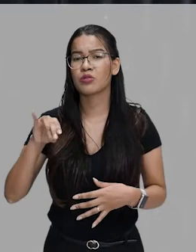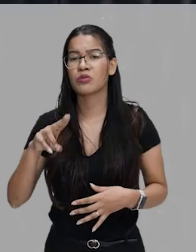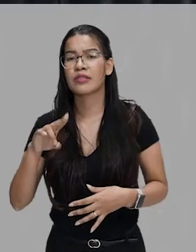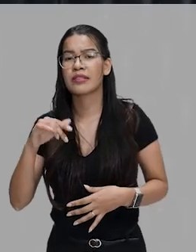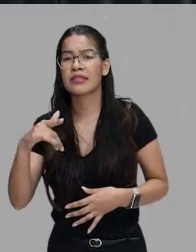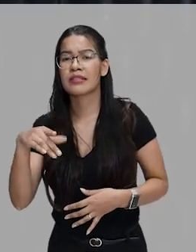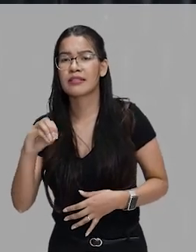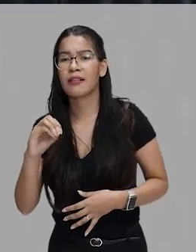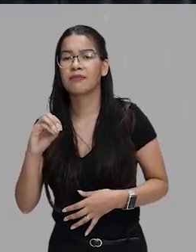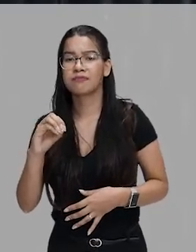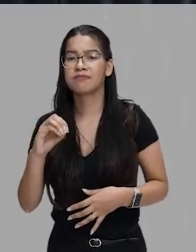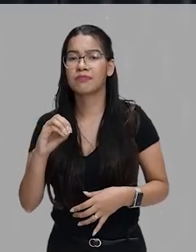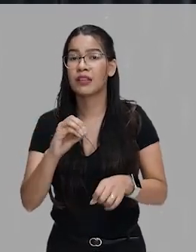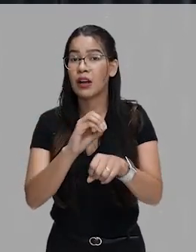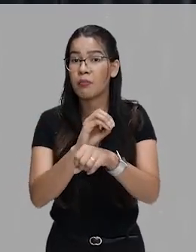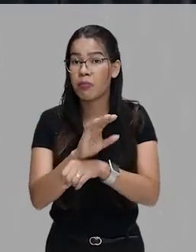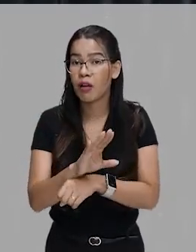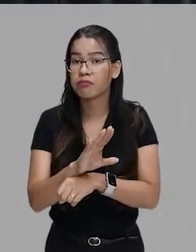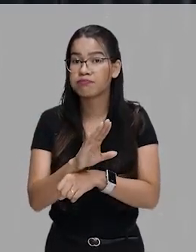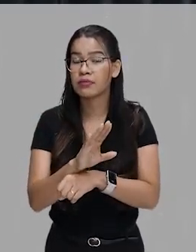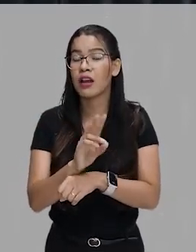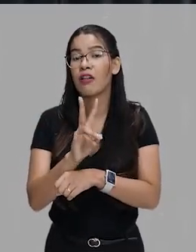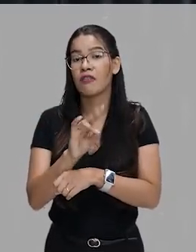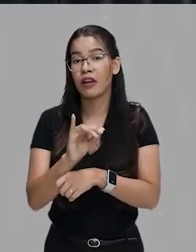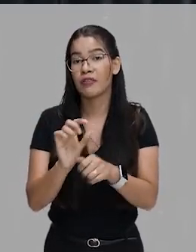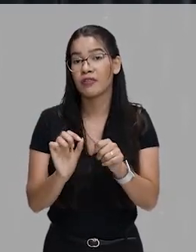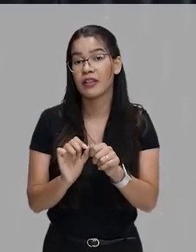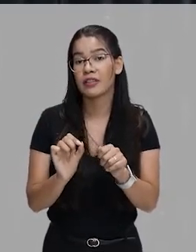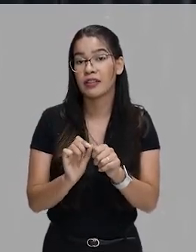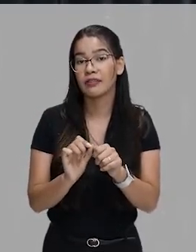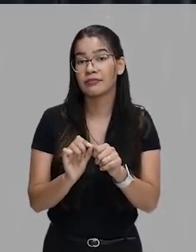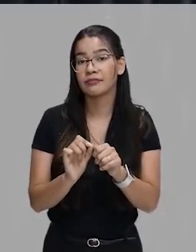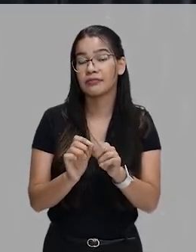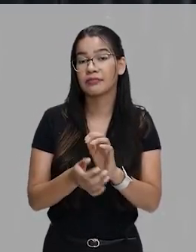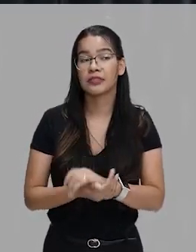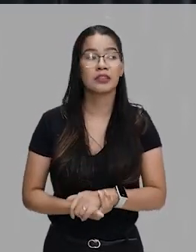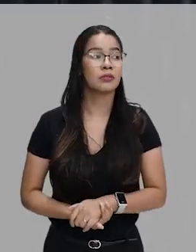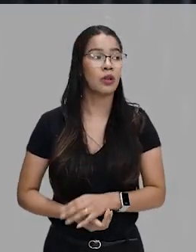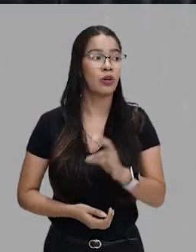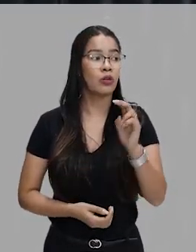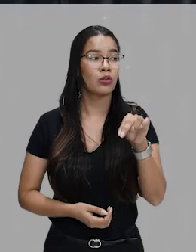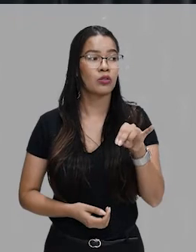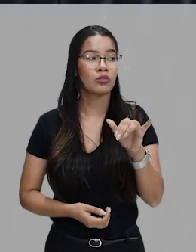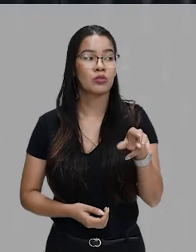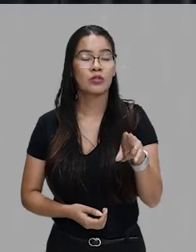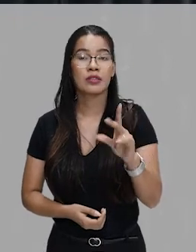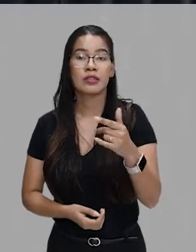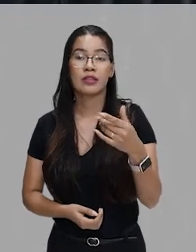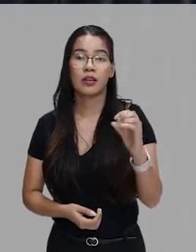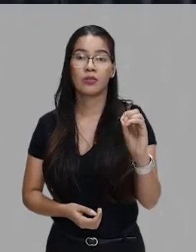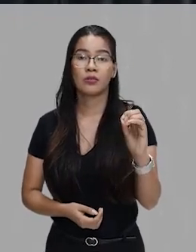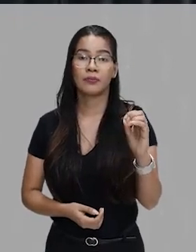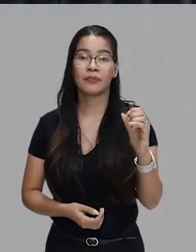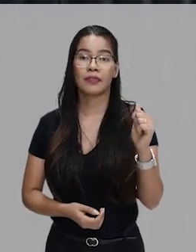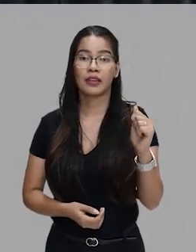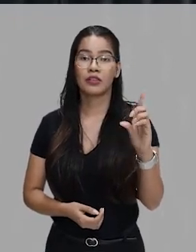excepcionalmente, tá, vai fazer o papel de uma conjunção